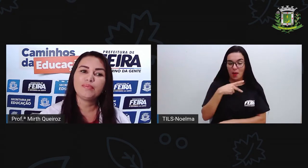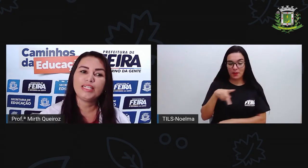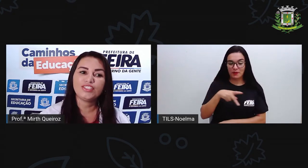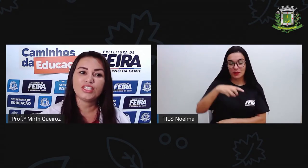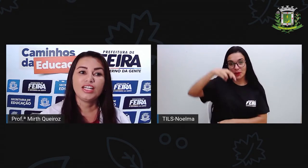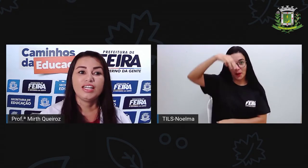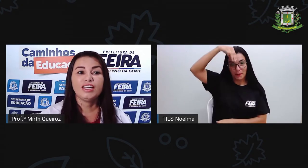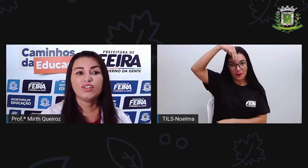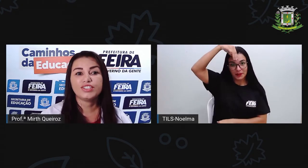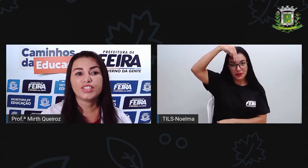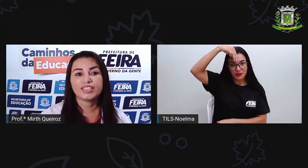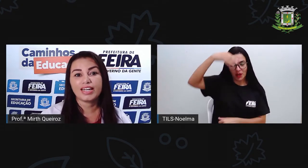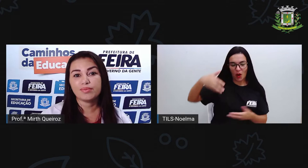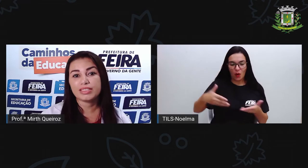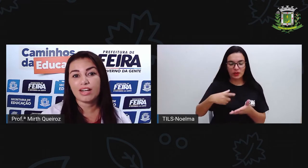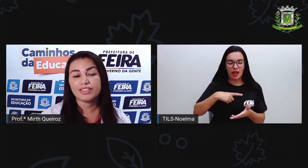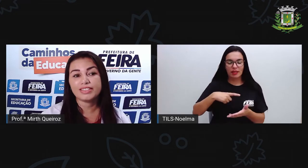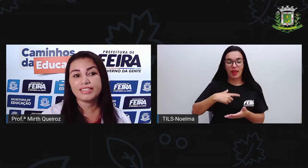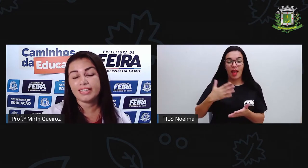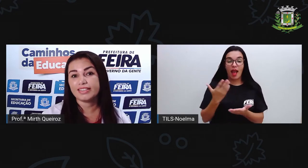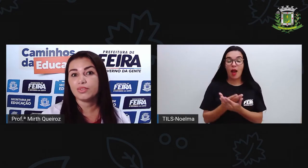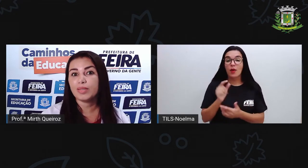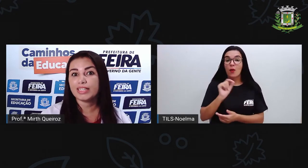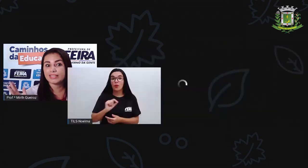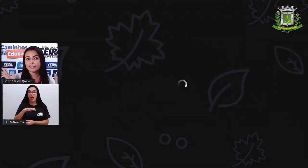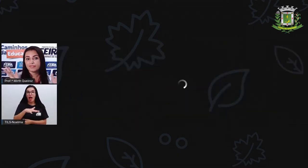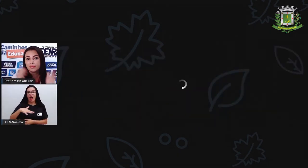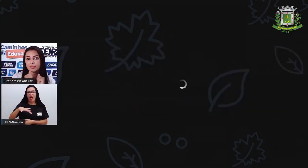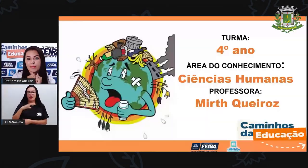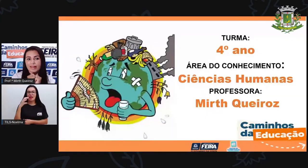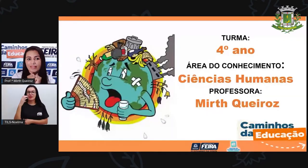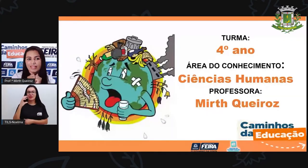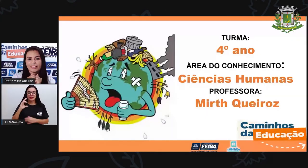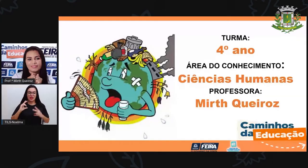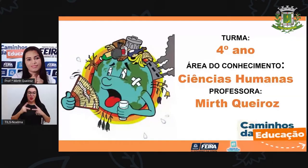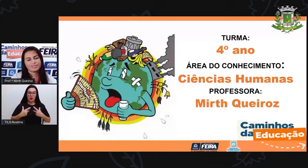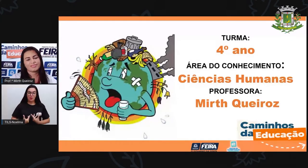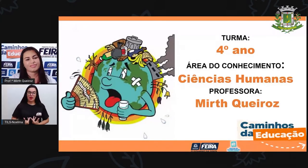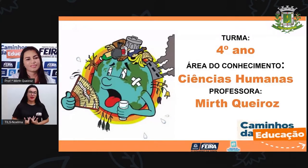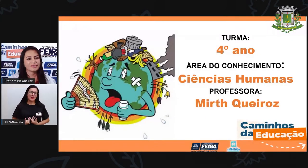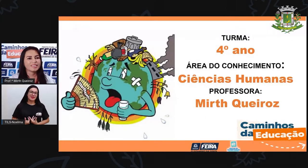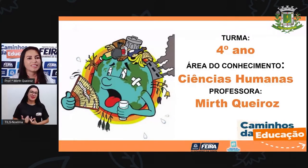a professora Mirti e hoje nós teremos aula de ciências humanas. Vamos para a aula?